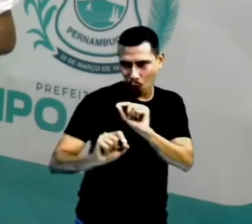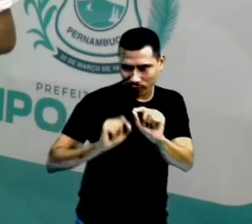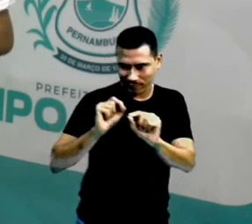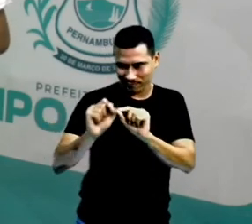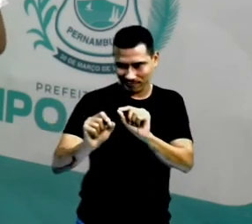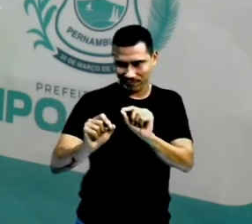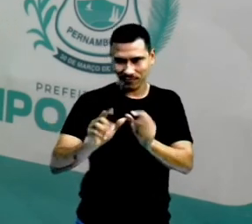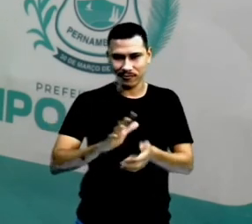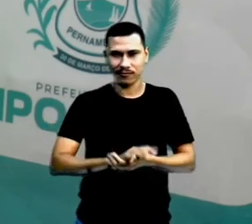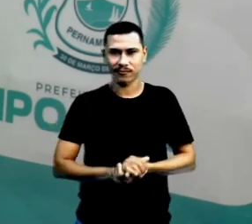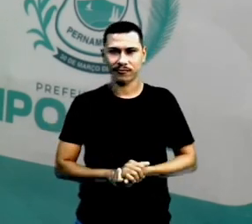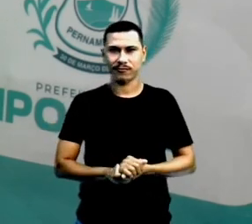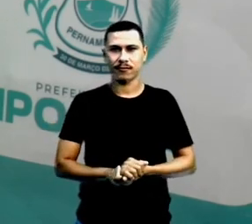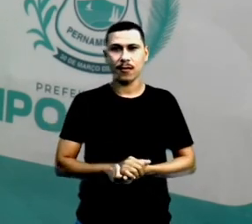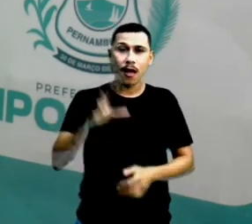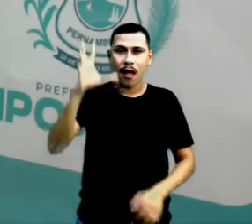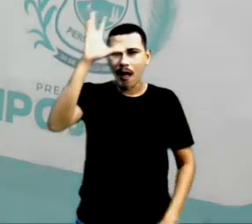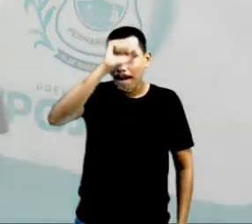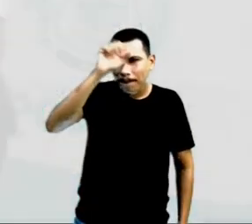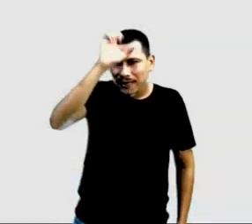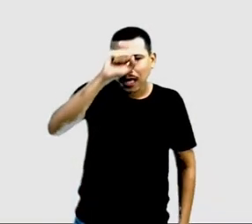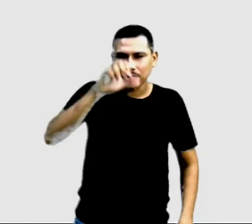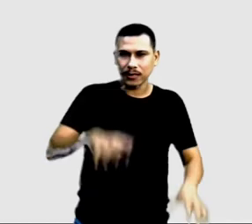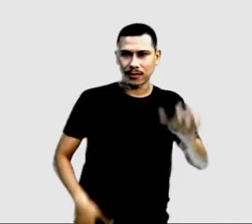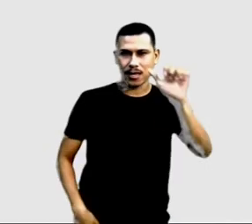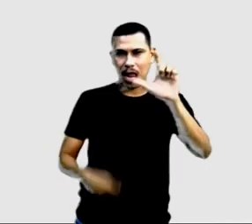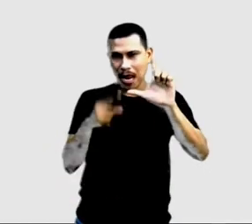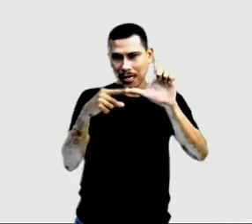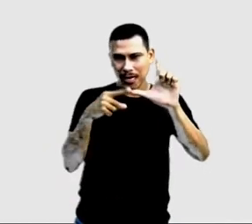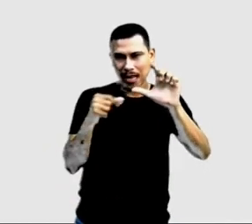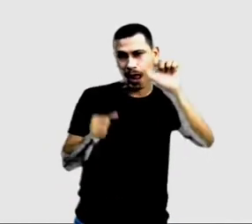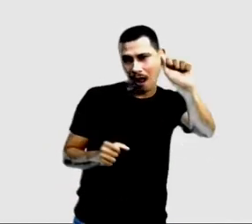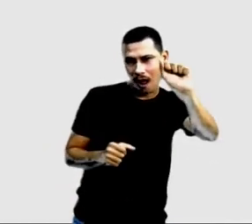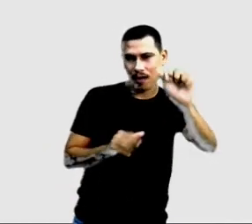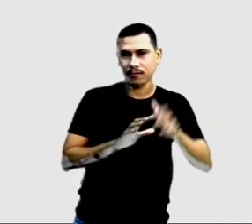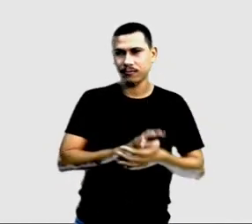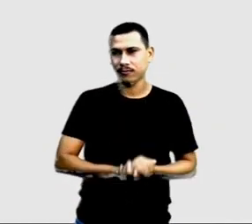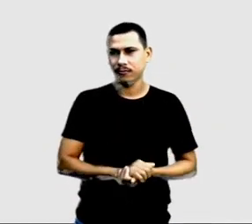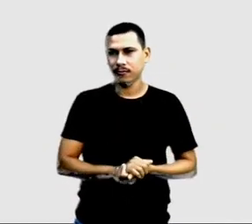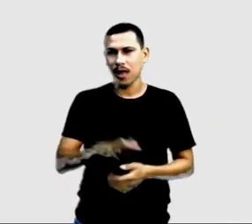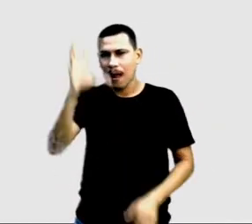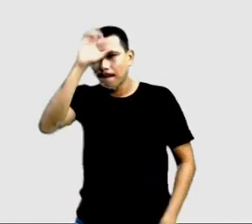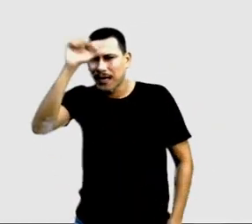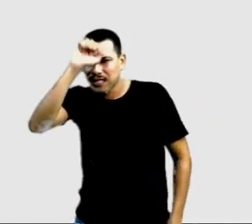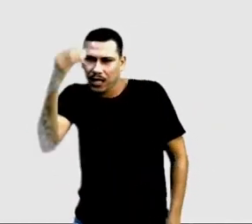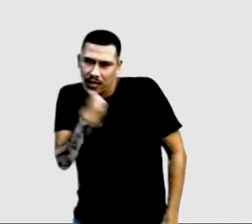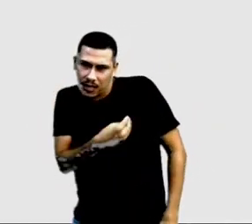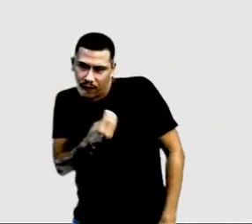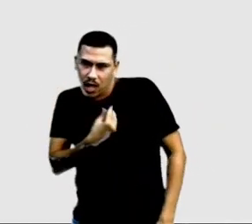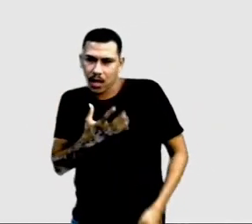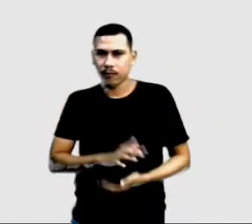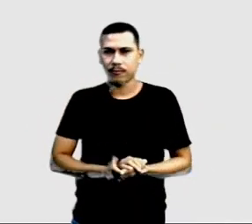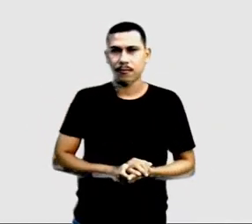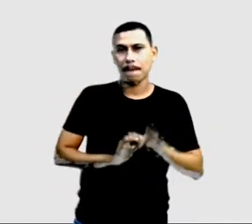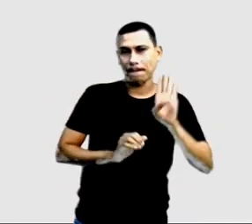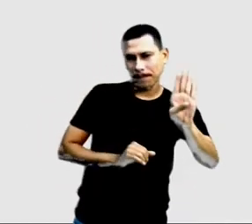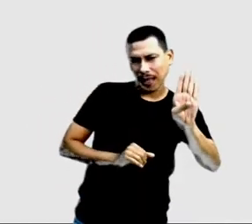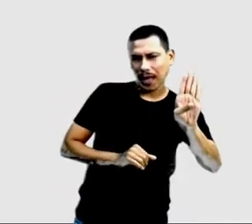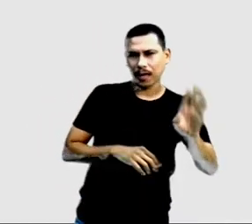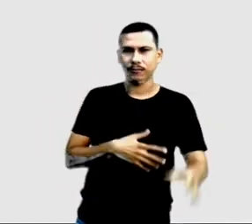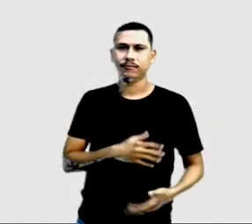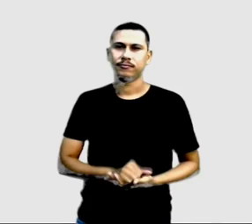ela nos deixou, letra A, uma lição de moral, ou letra B, uma lição